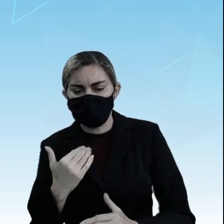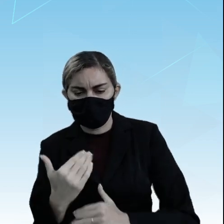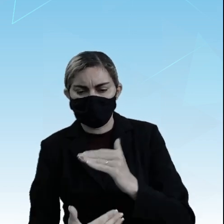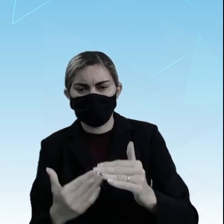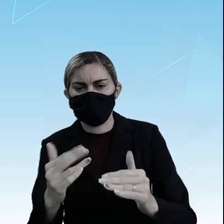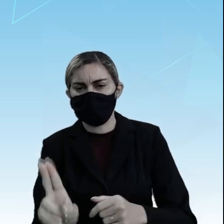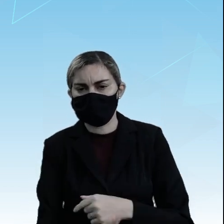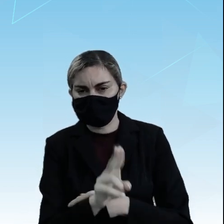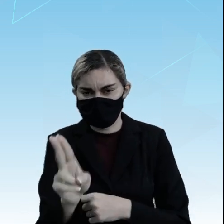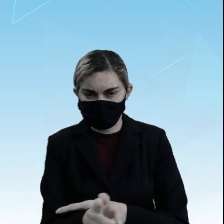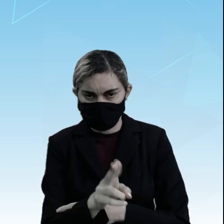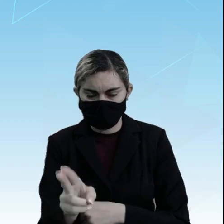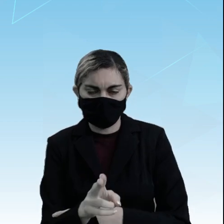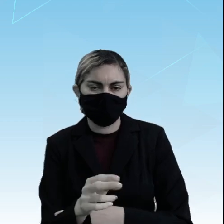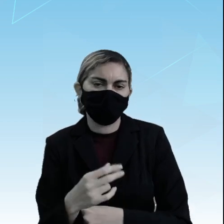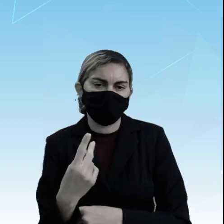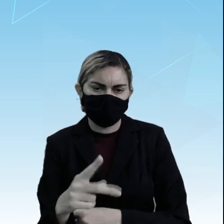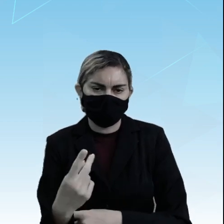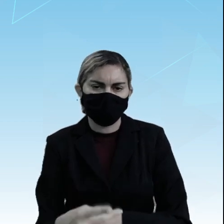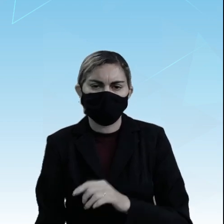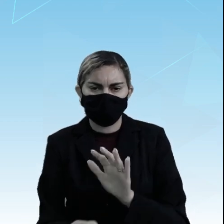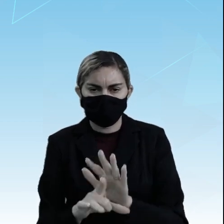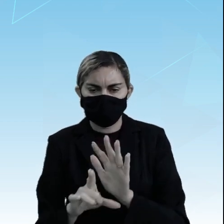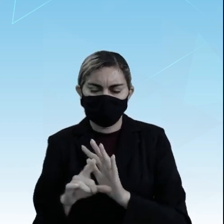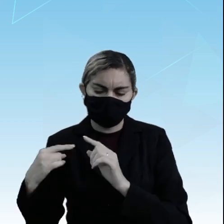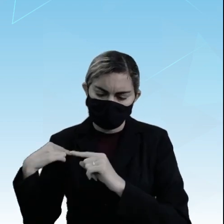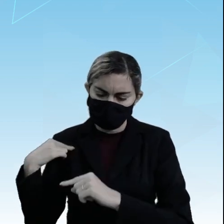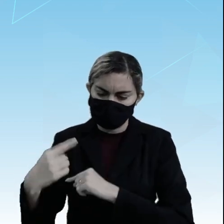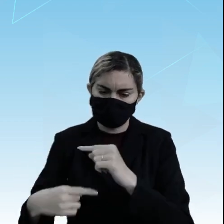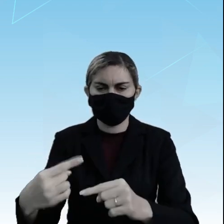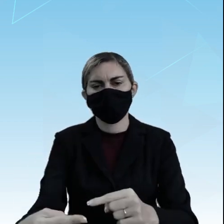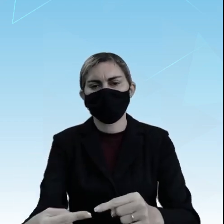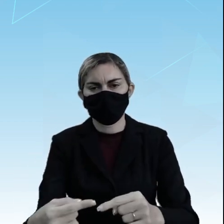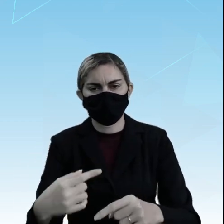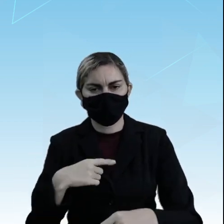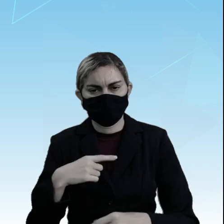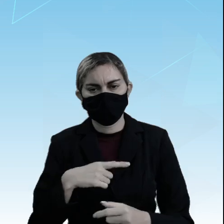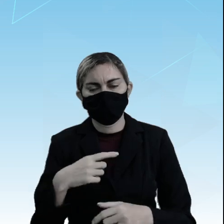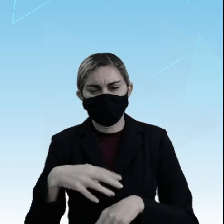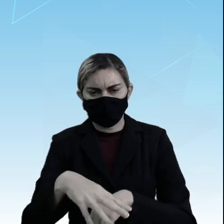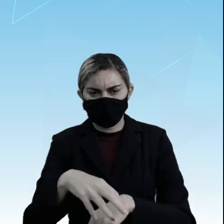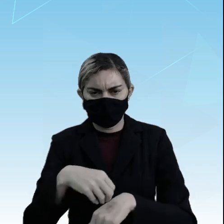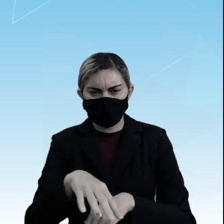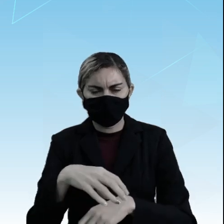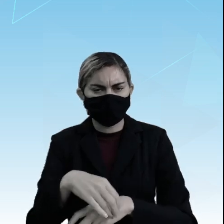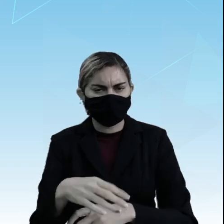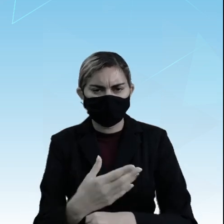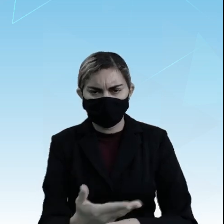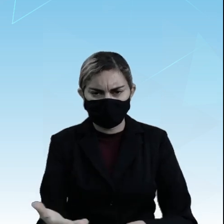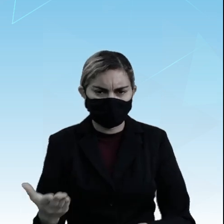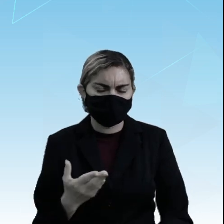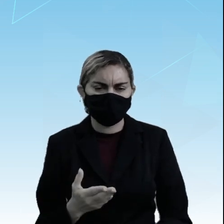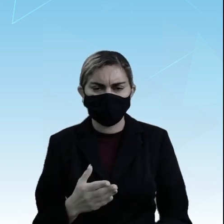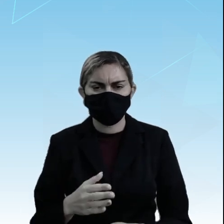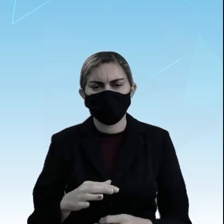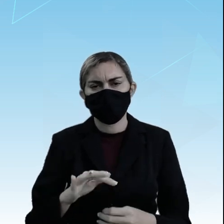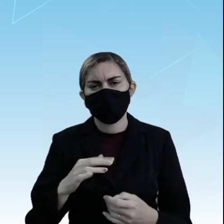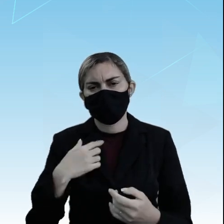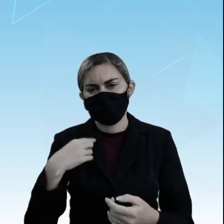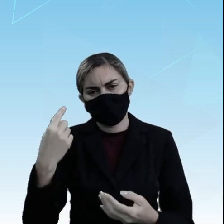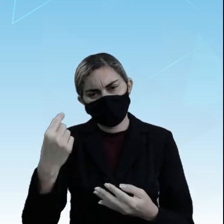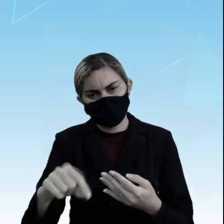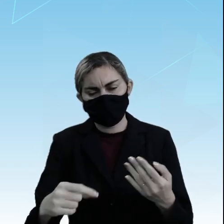sua utilização. E a lei da herança dos caracteres que foram adquiridos, que afirma que